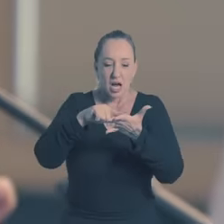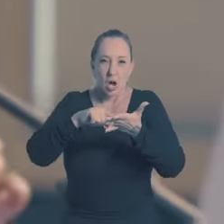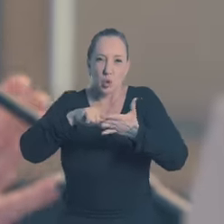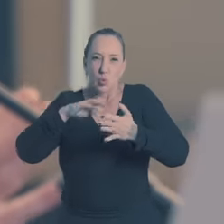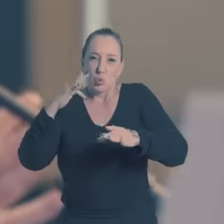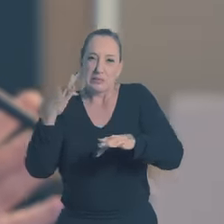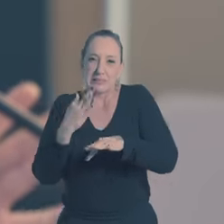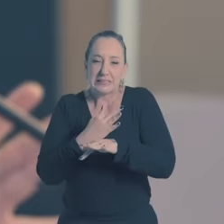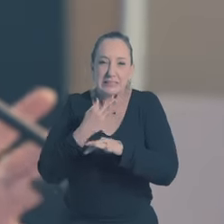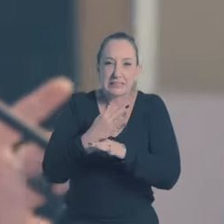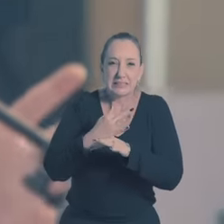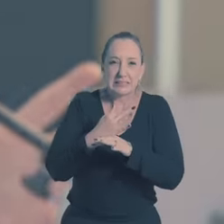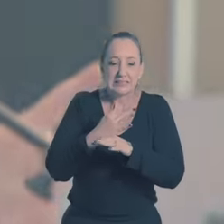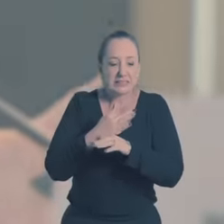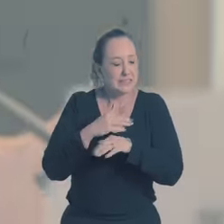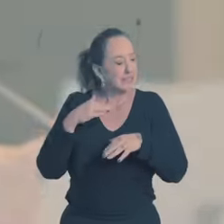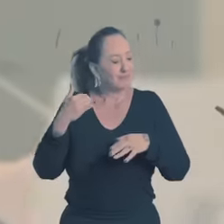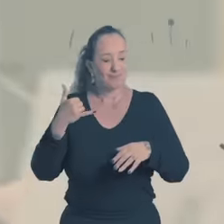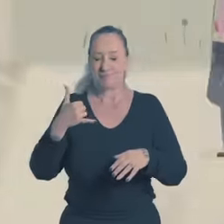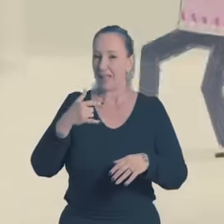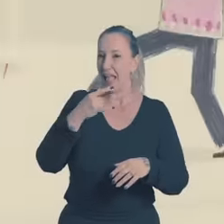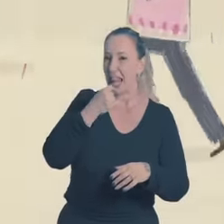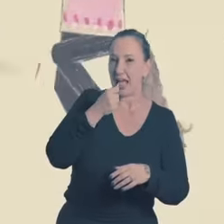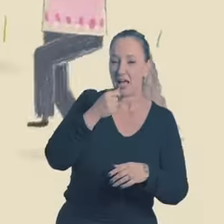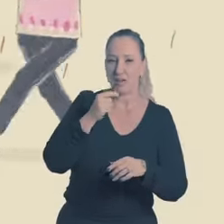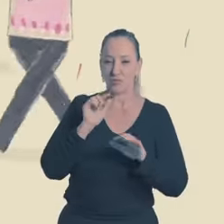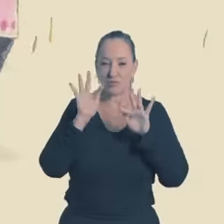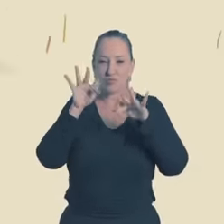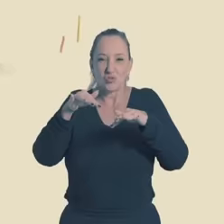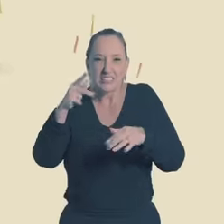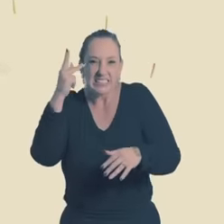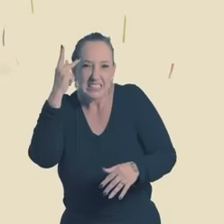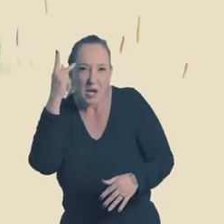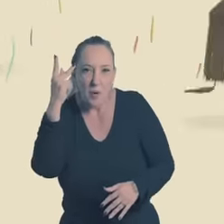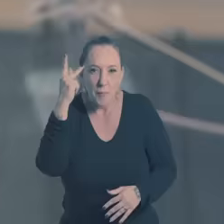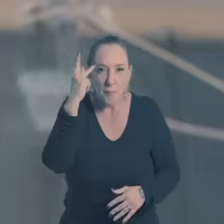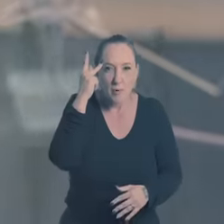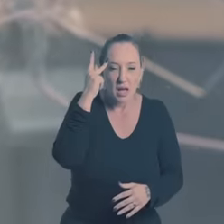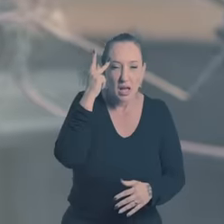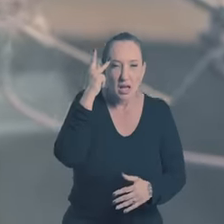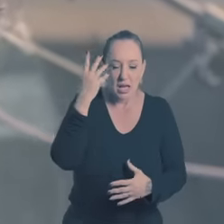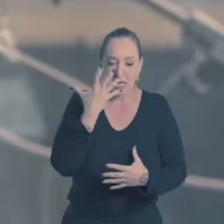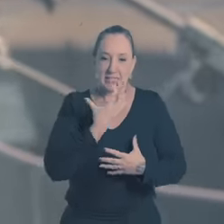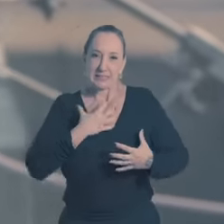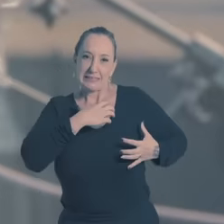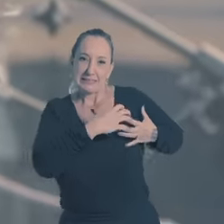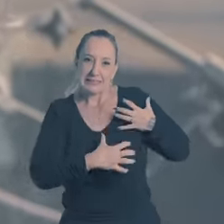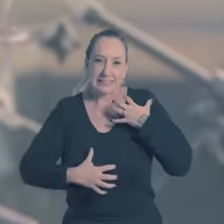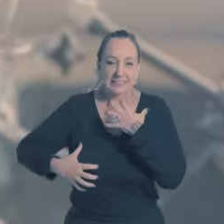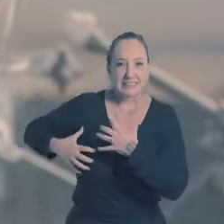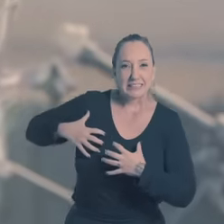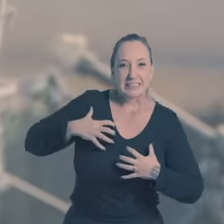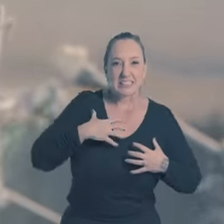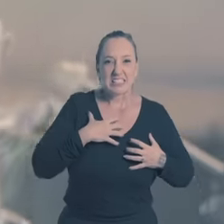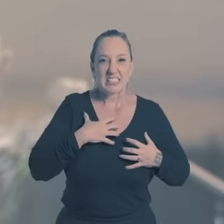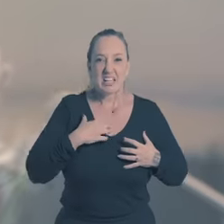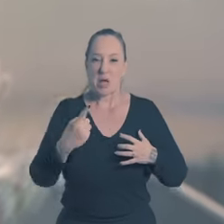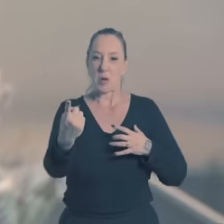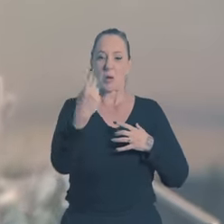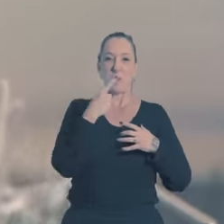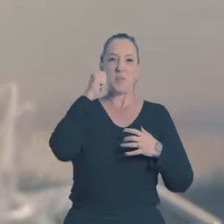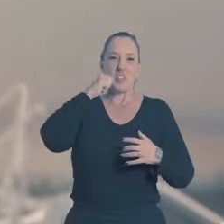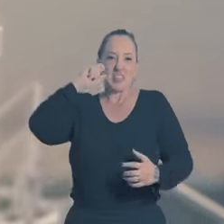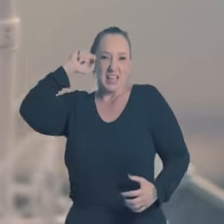cheia de calo, treme, não aguento um lápis no fundão de São Paulo. Se a alma rebelde se quer domesticar,